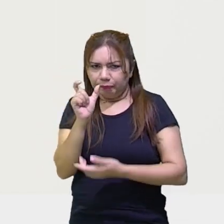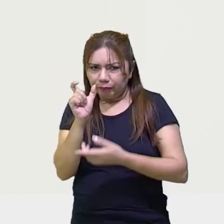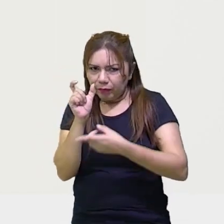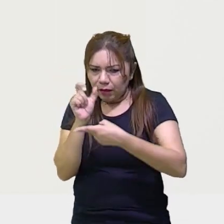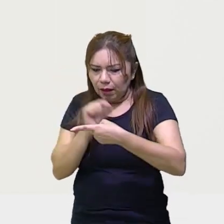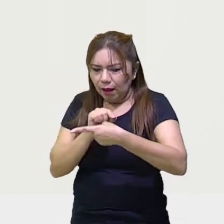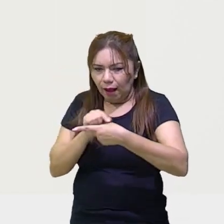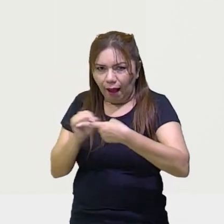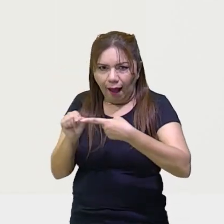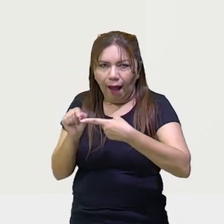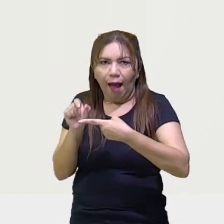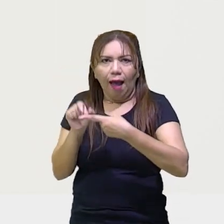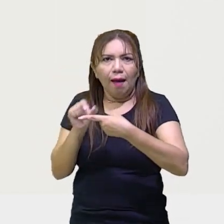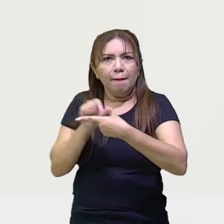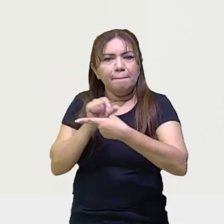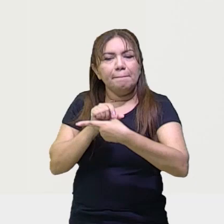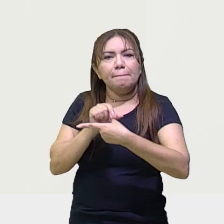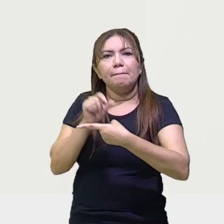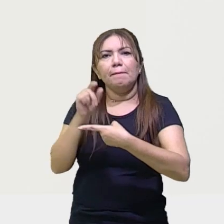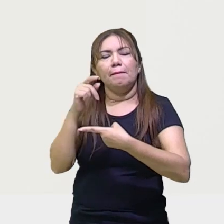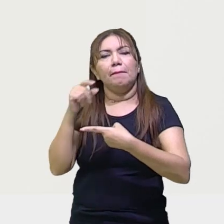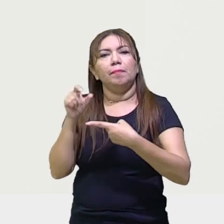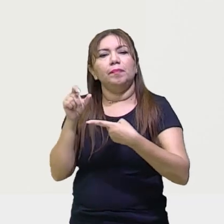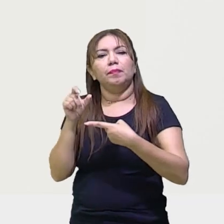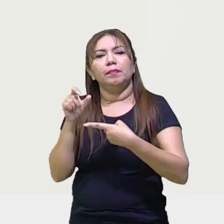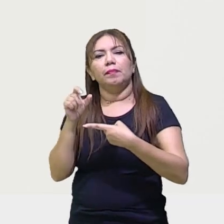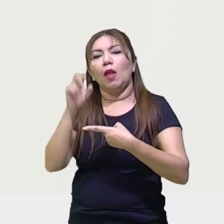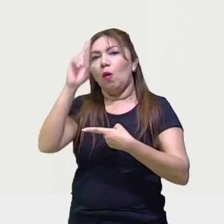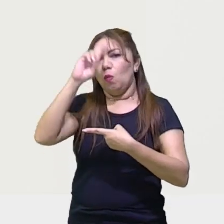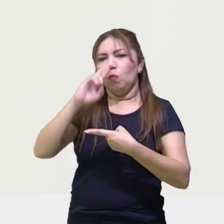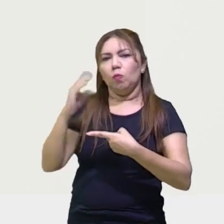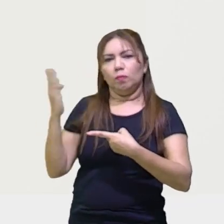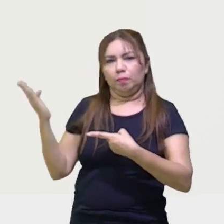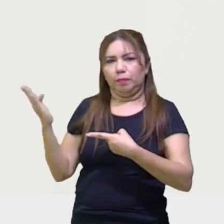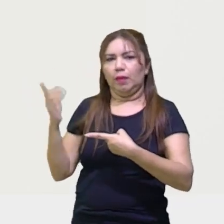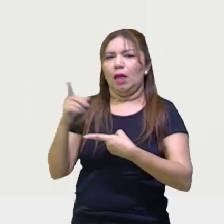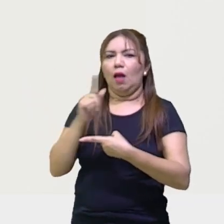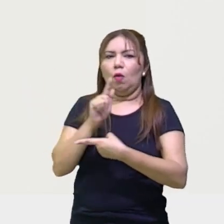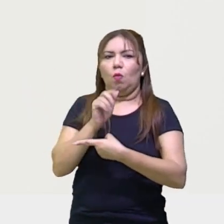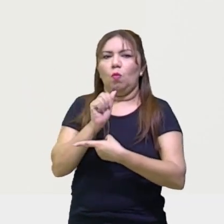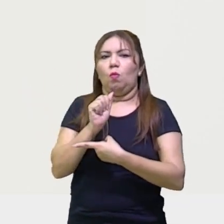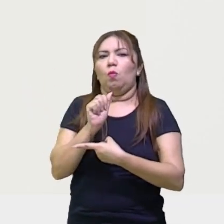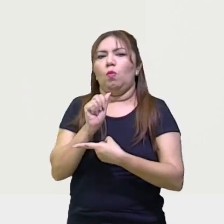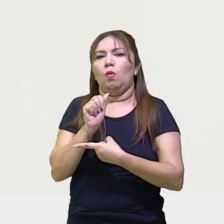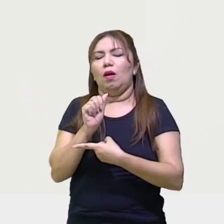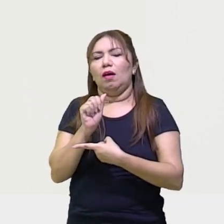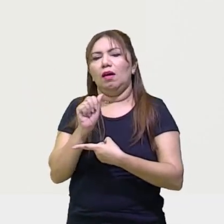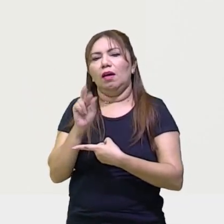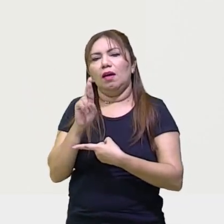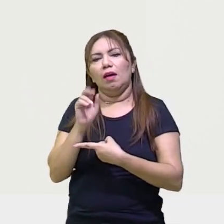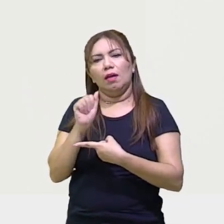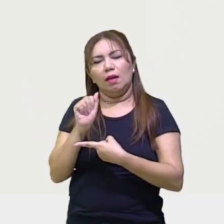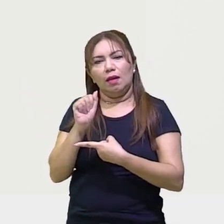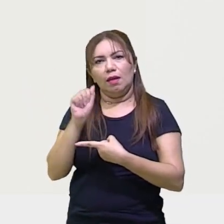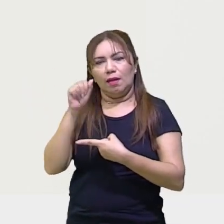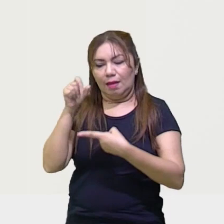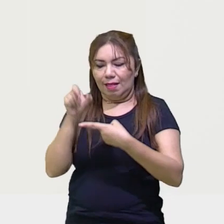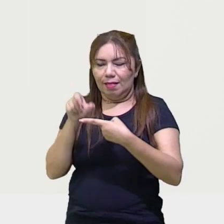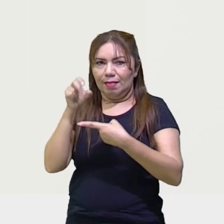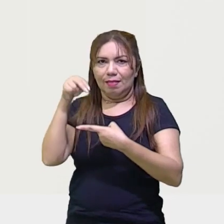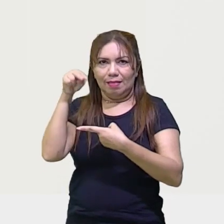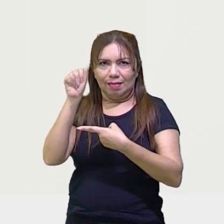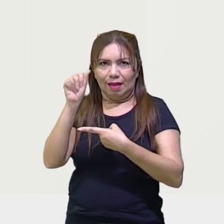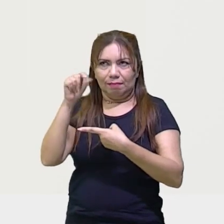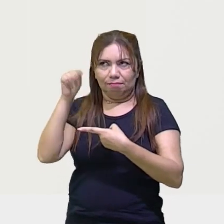ok? Ela é oxítona. Ela está no final. Ela é a última. Vamos para a